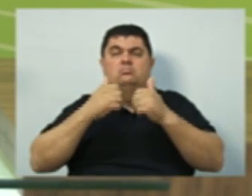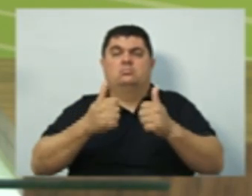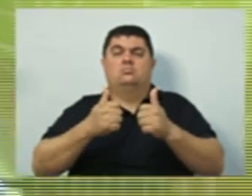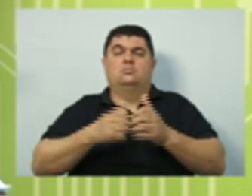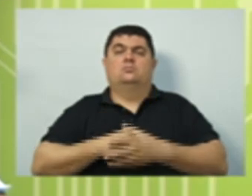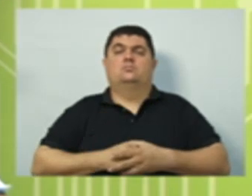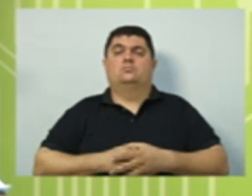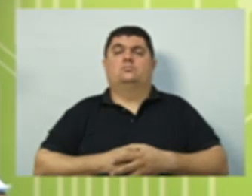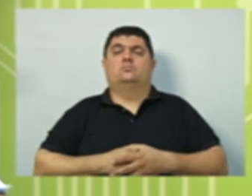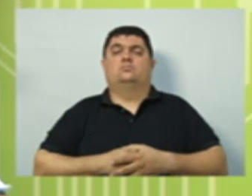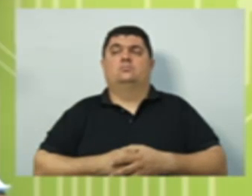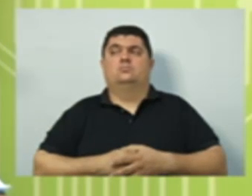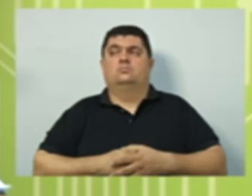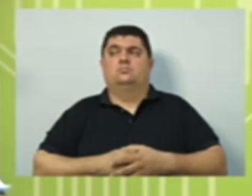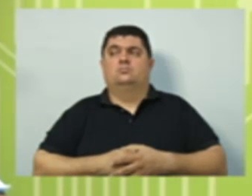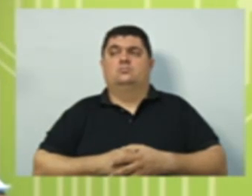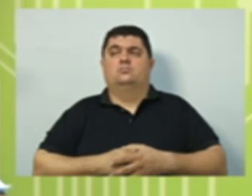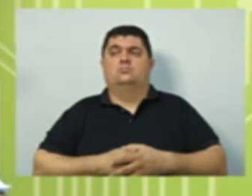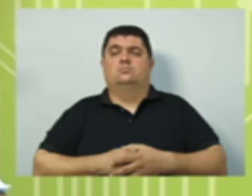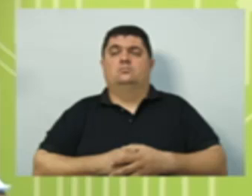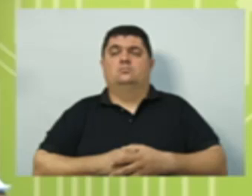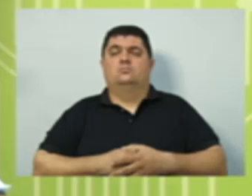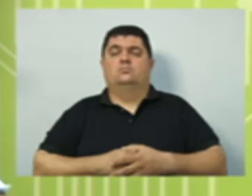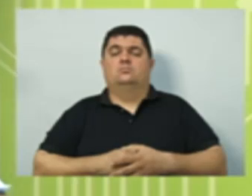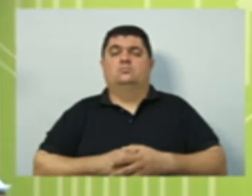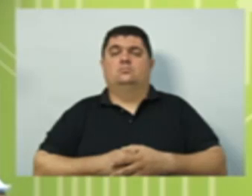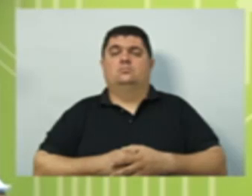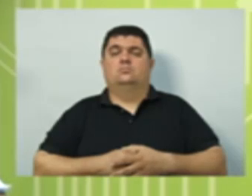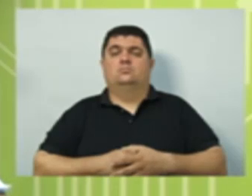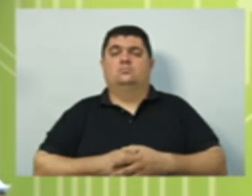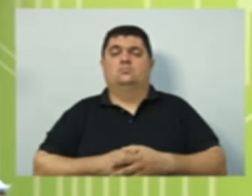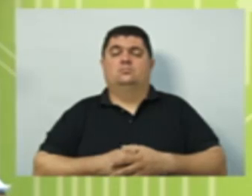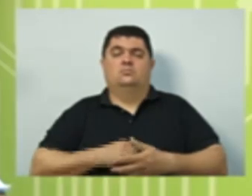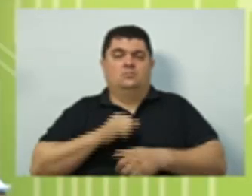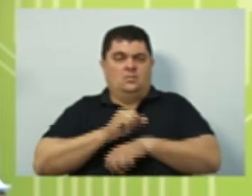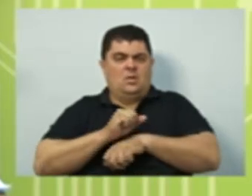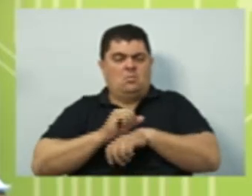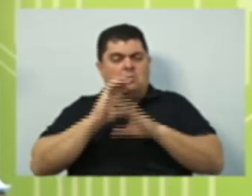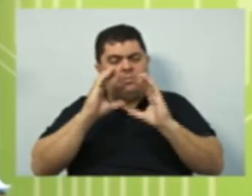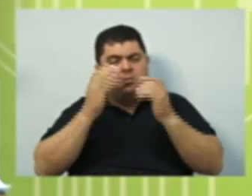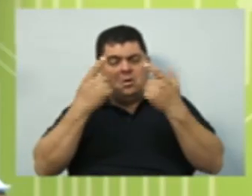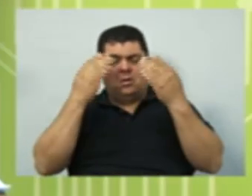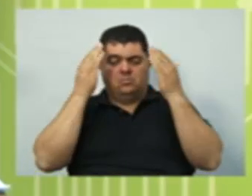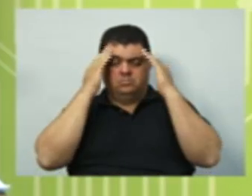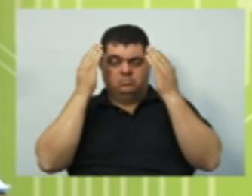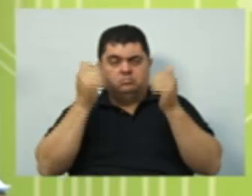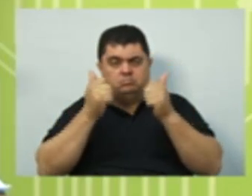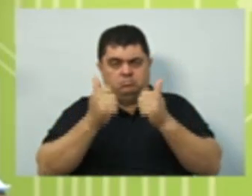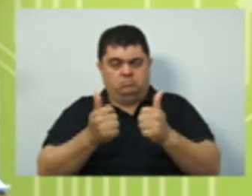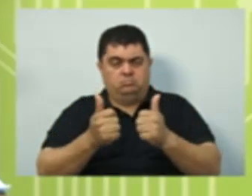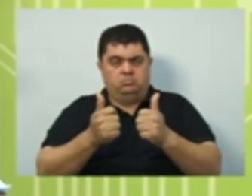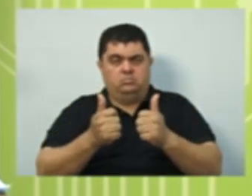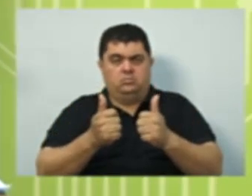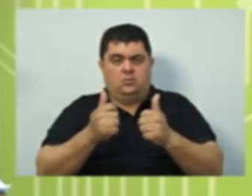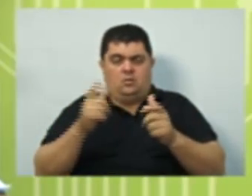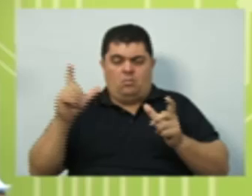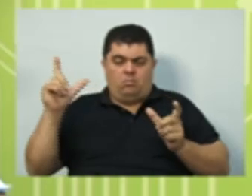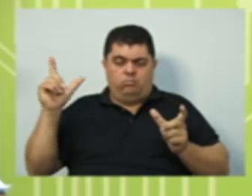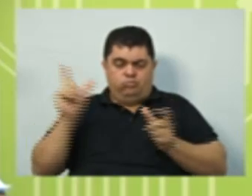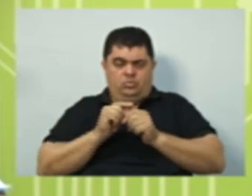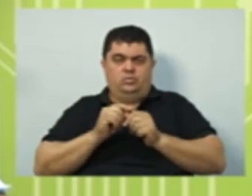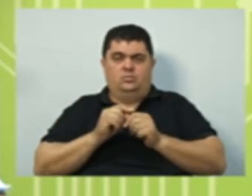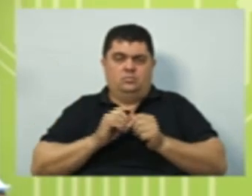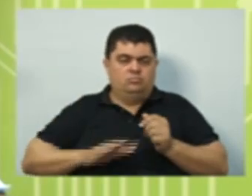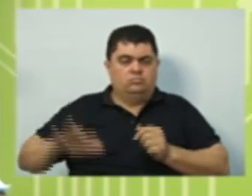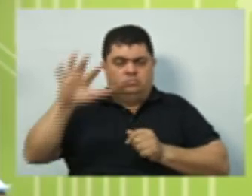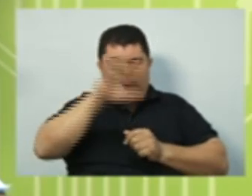certo? Então, queridos, espero que tenha ficado claro, fazendo um resumo, um apanhado